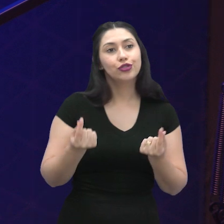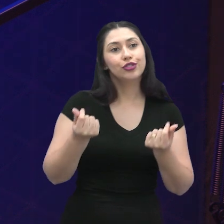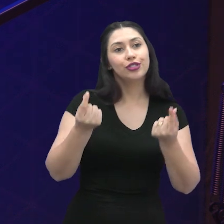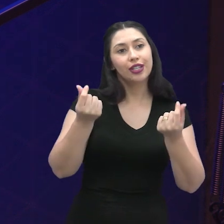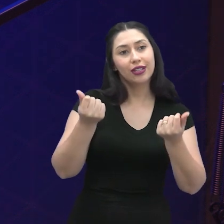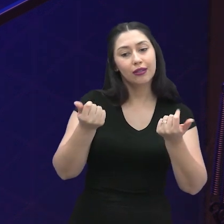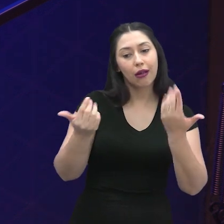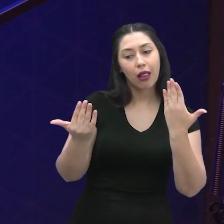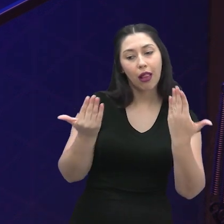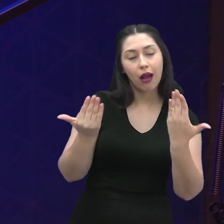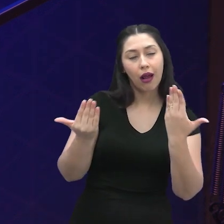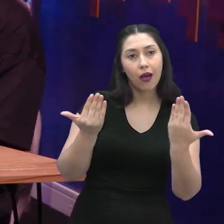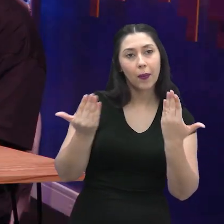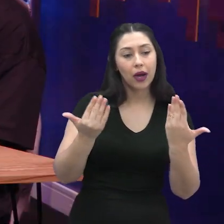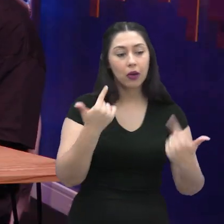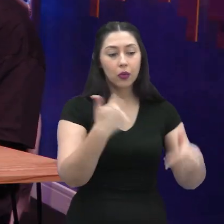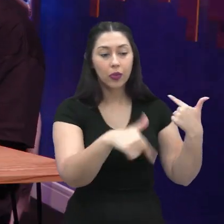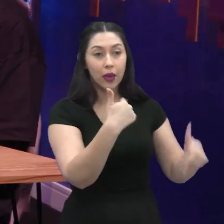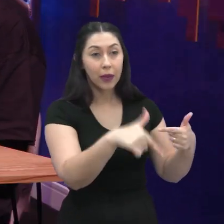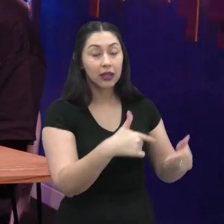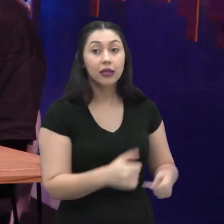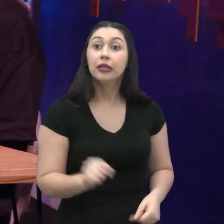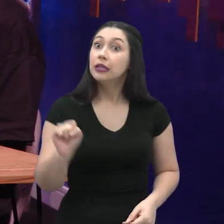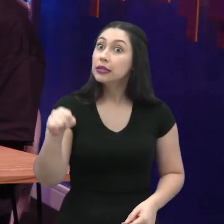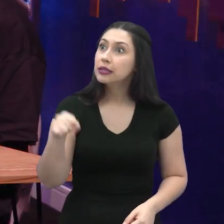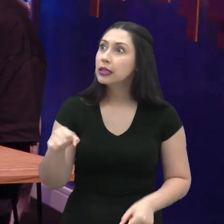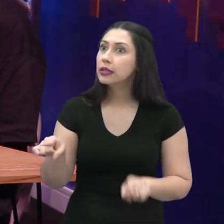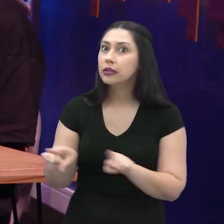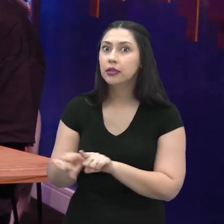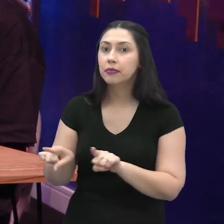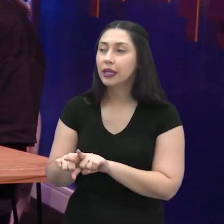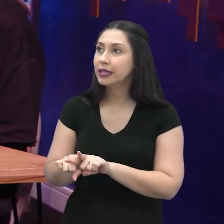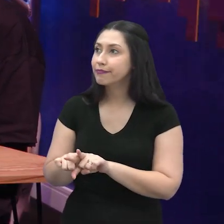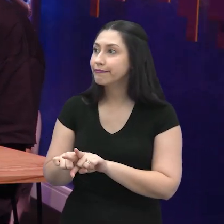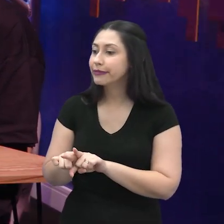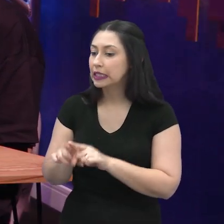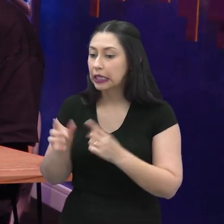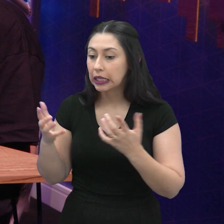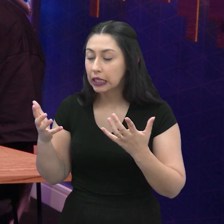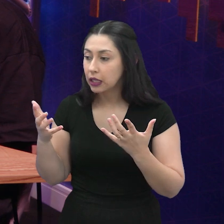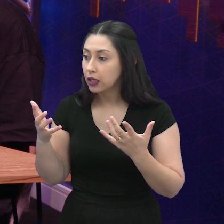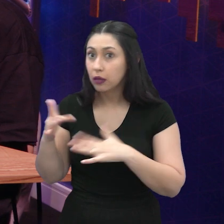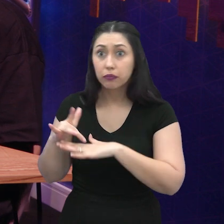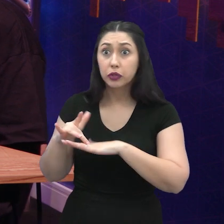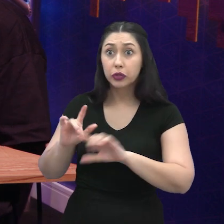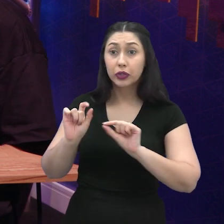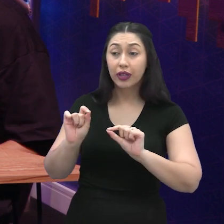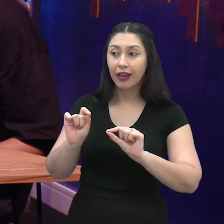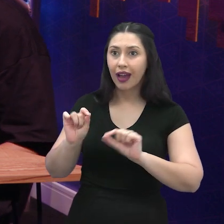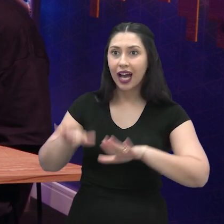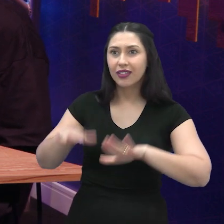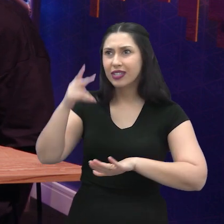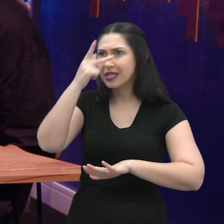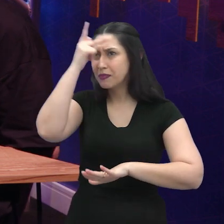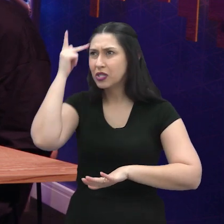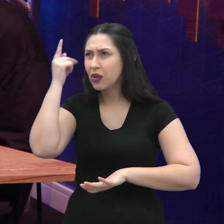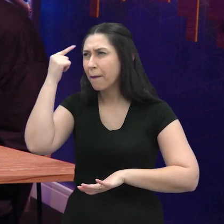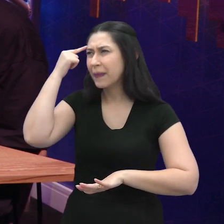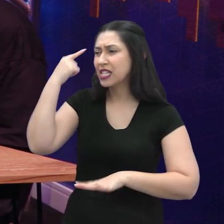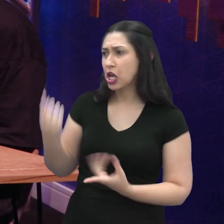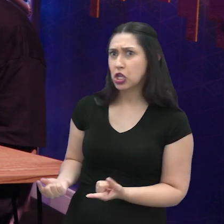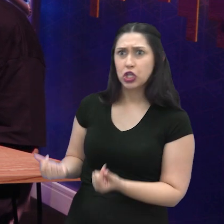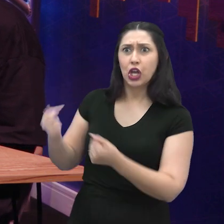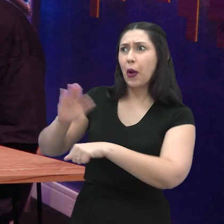dinheiro e do trabalho, né? Sim, e o mais louco de tudo é que a gente tá falando dessa questão do dinheiro não poder fazer